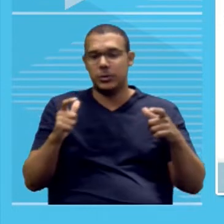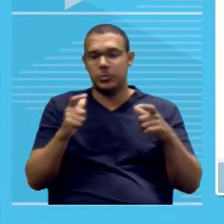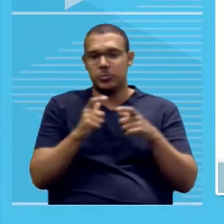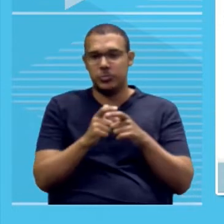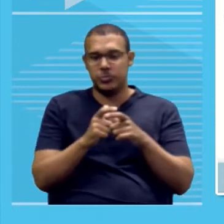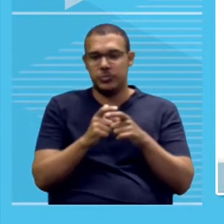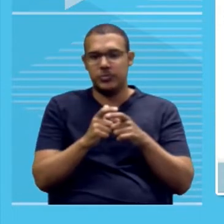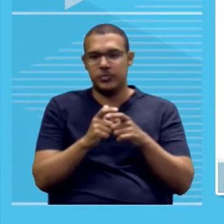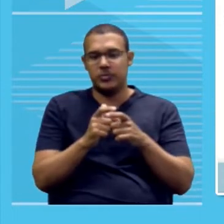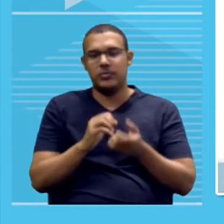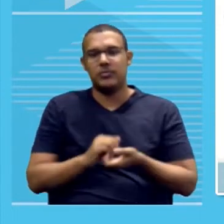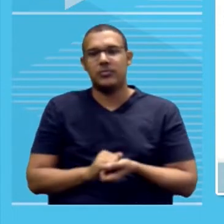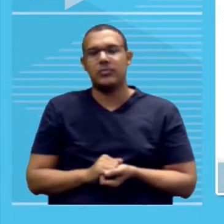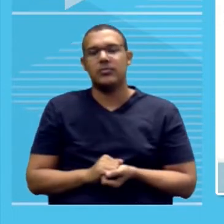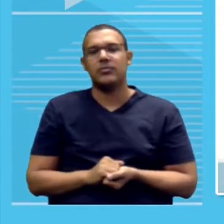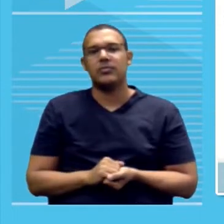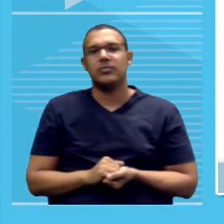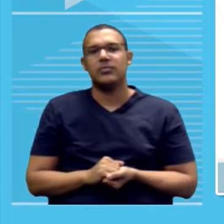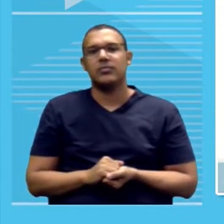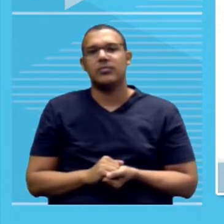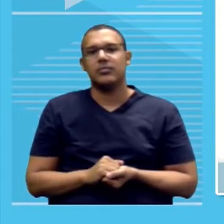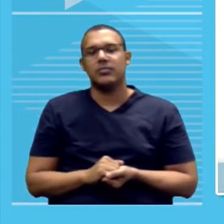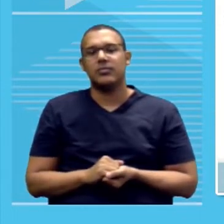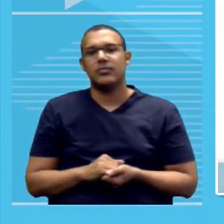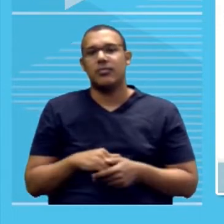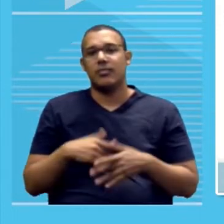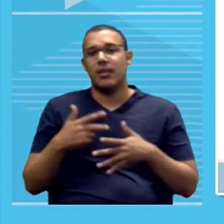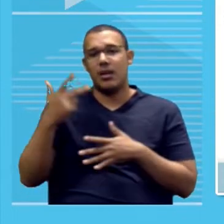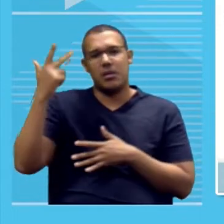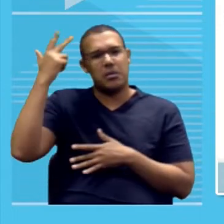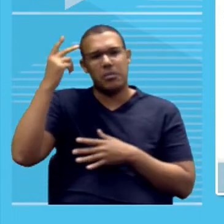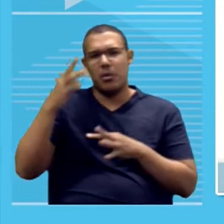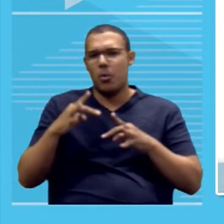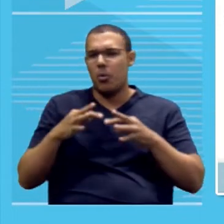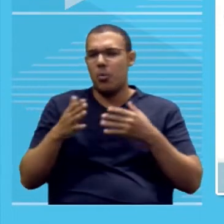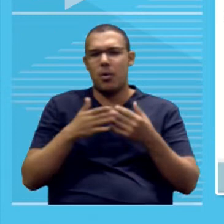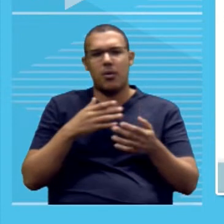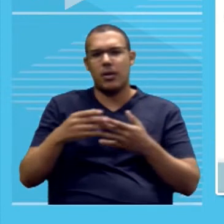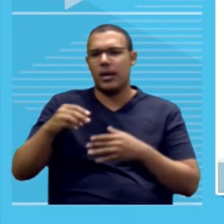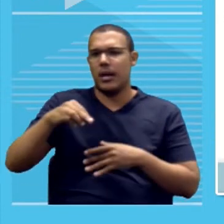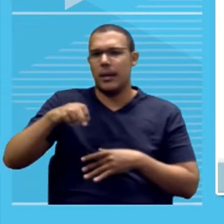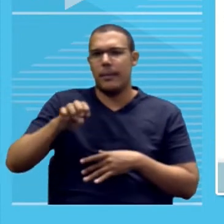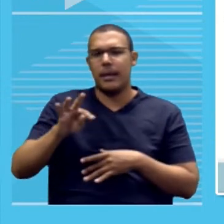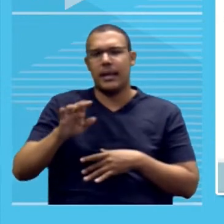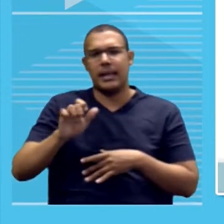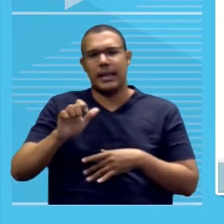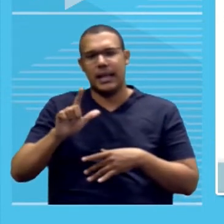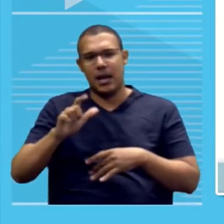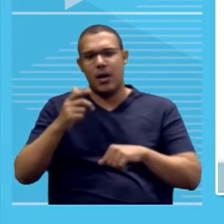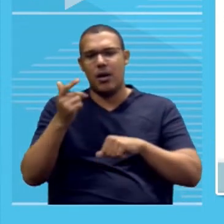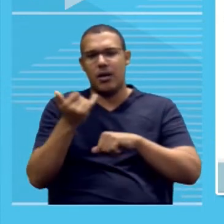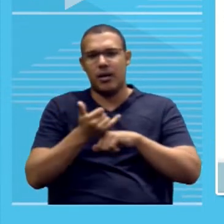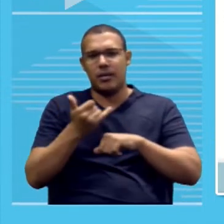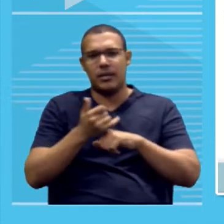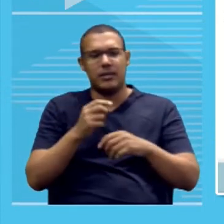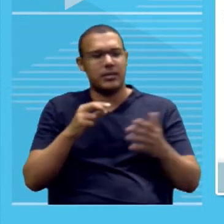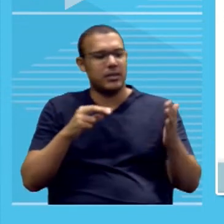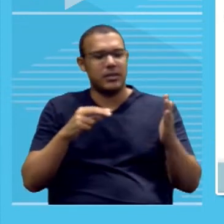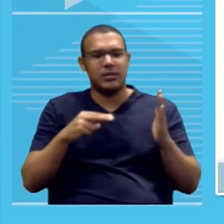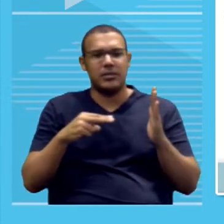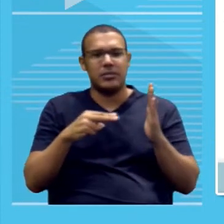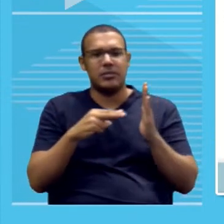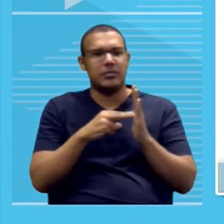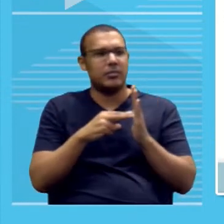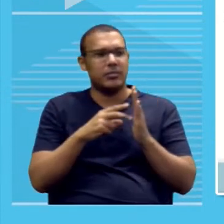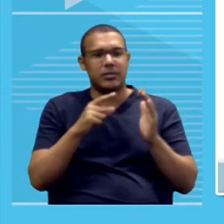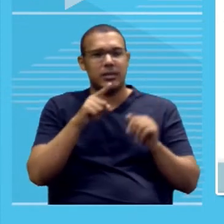diminui o seu tamanho. Beleza? Isso aí é normal de todo o metal. E aí você chega lá no interruptor da sua casa e começa a